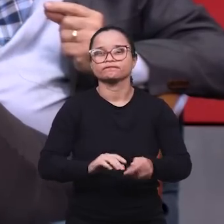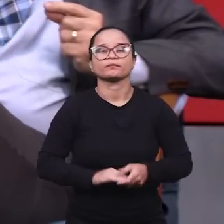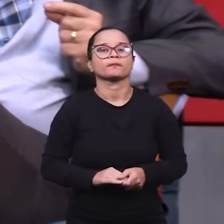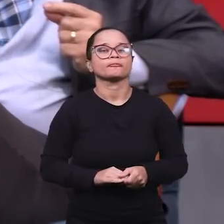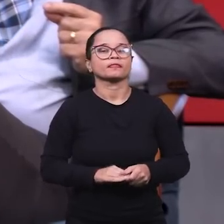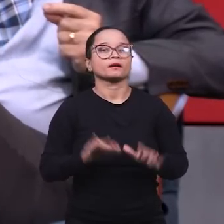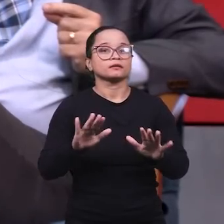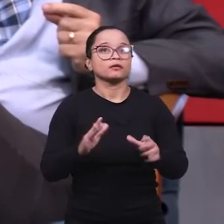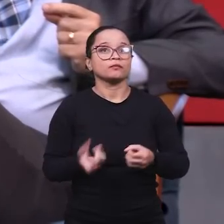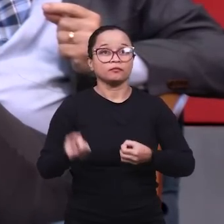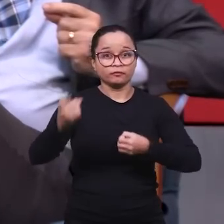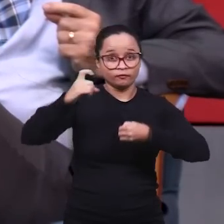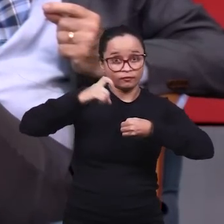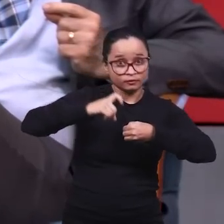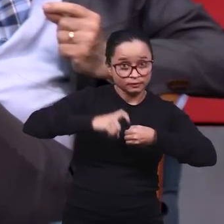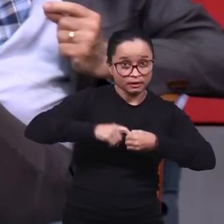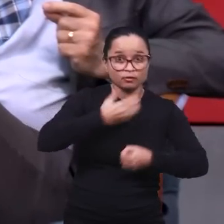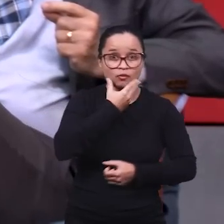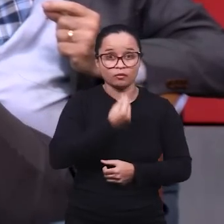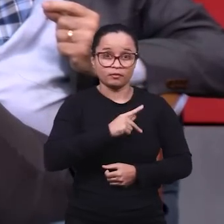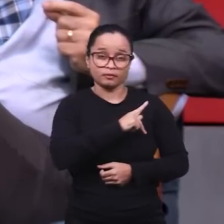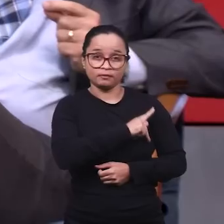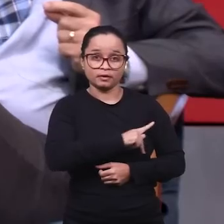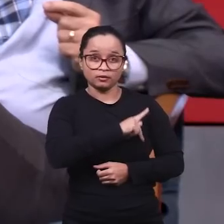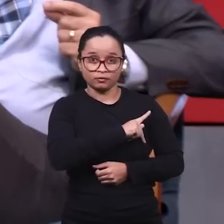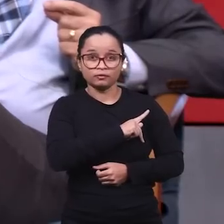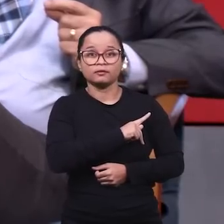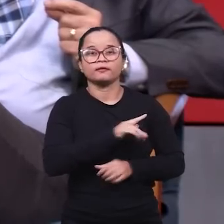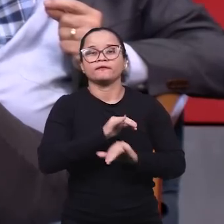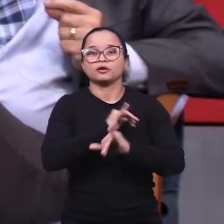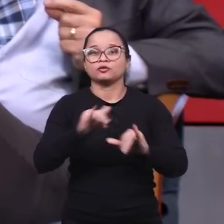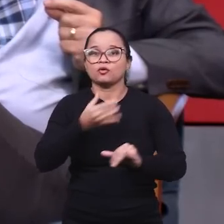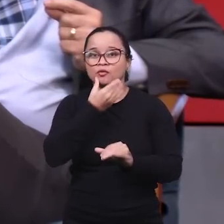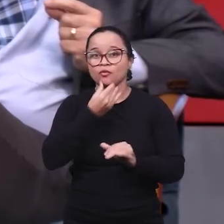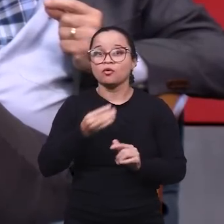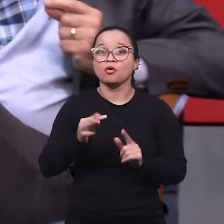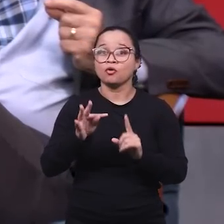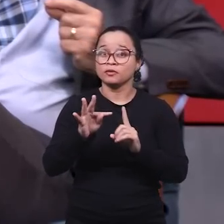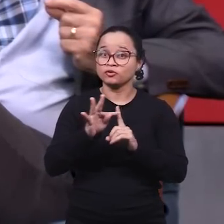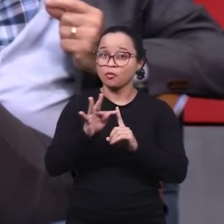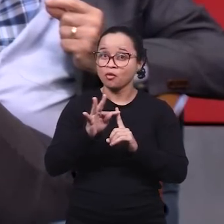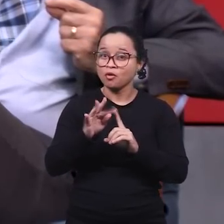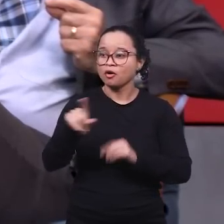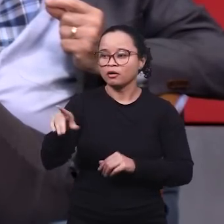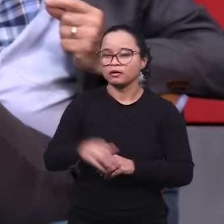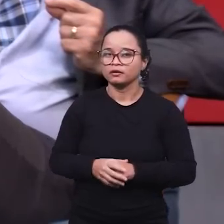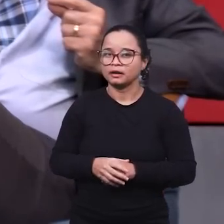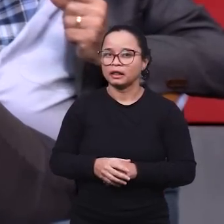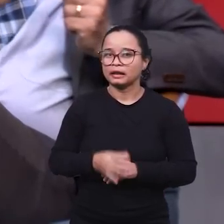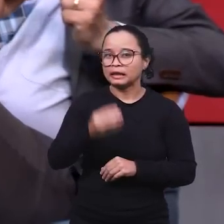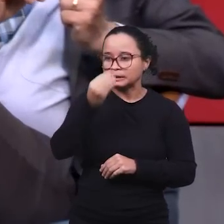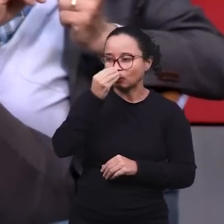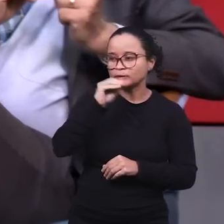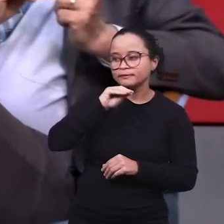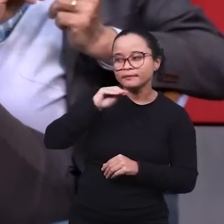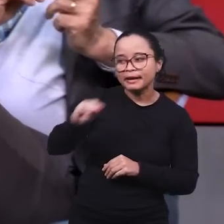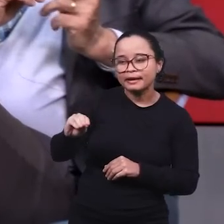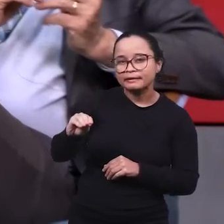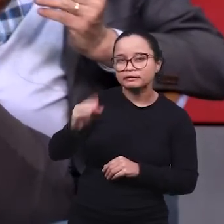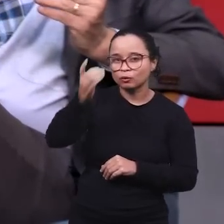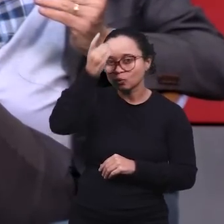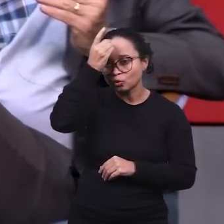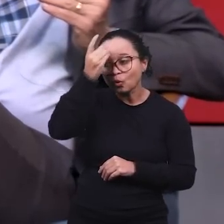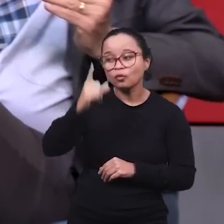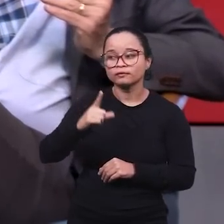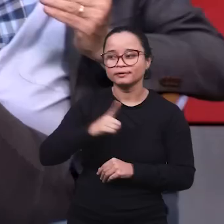Vamos voltar ao que Paulo diz a Timóteo: não despreze o dom que há em ti. O que é desprezar?